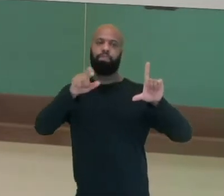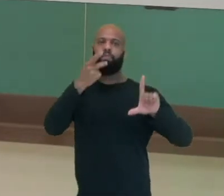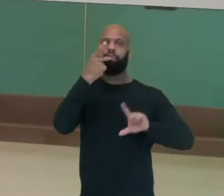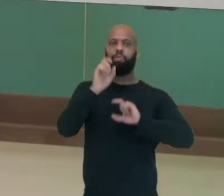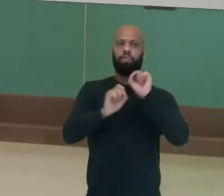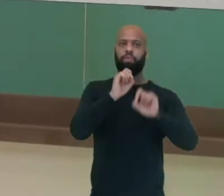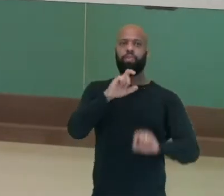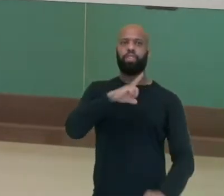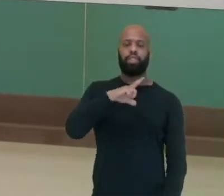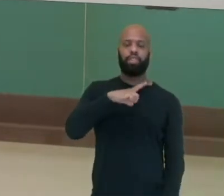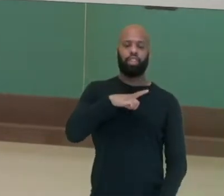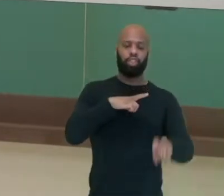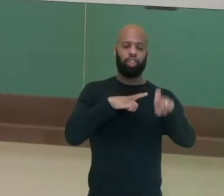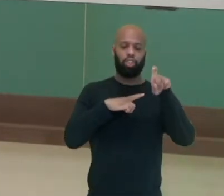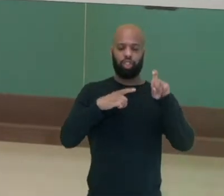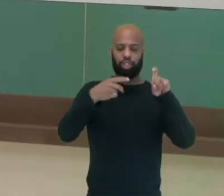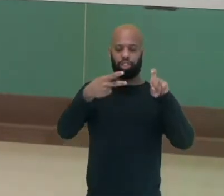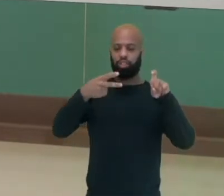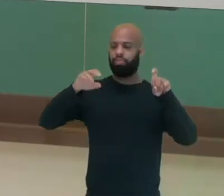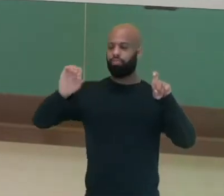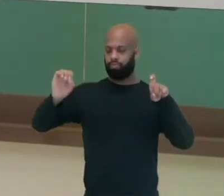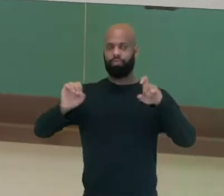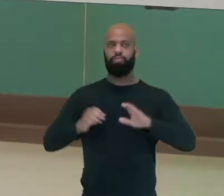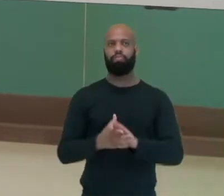afirmar que o meu x tem que ser maior do que zero.